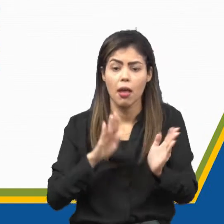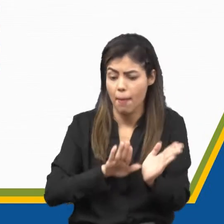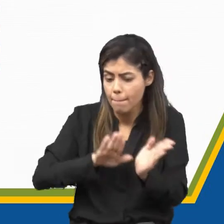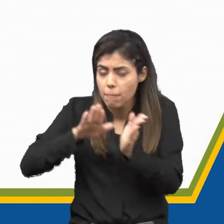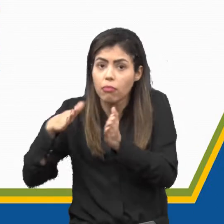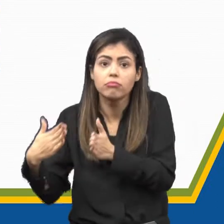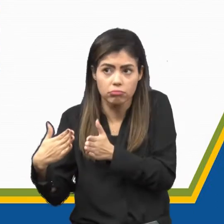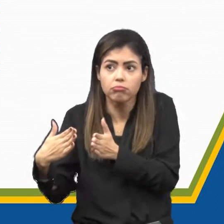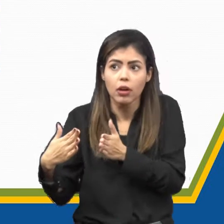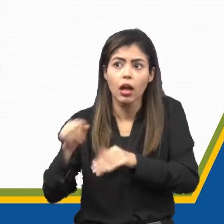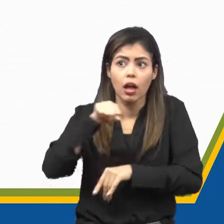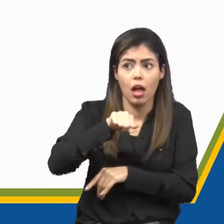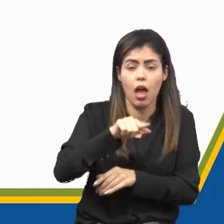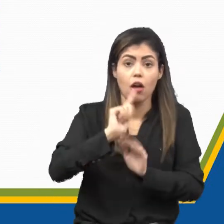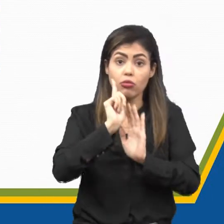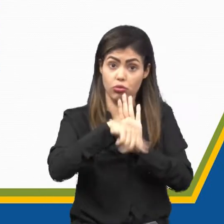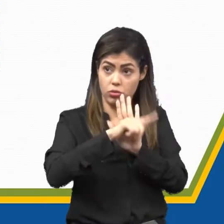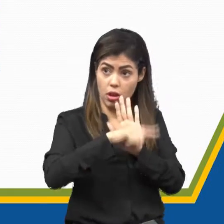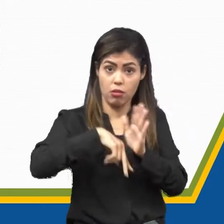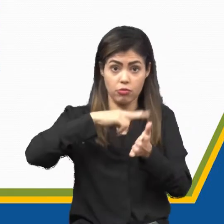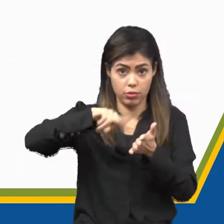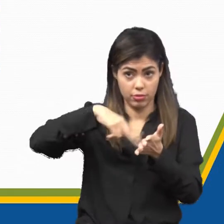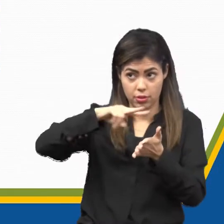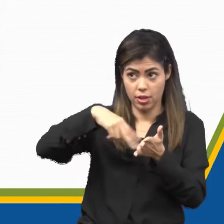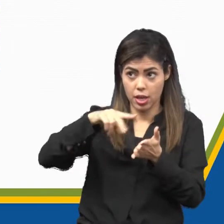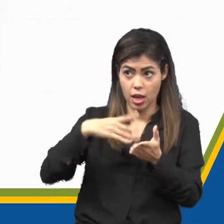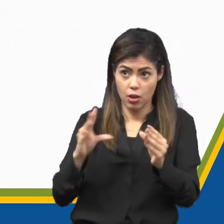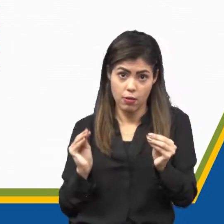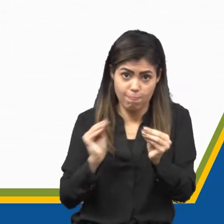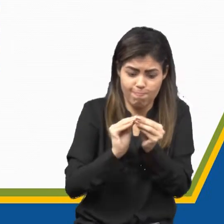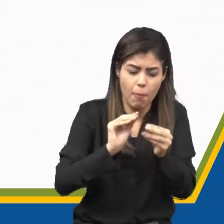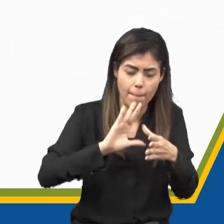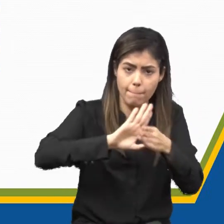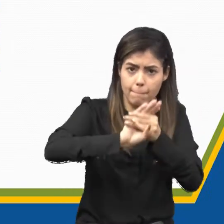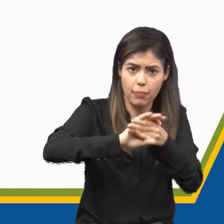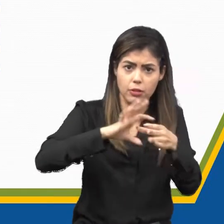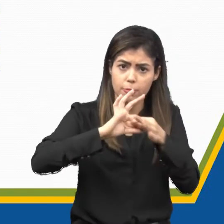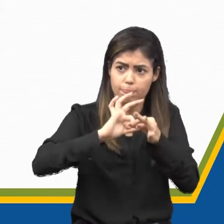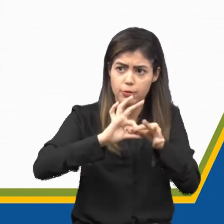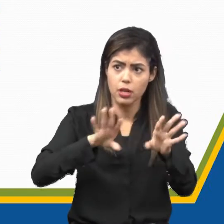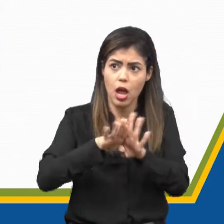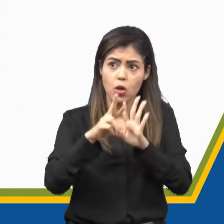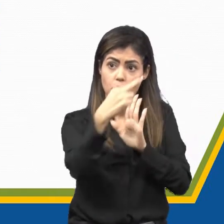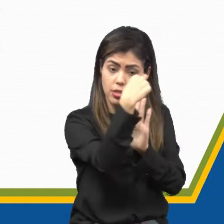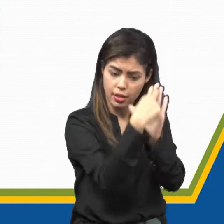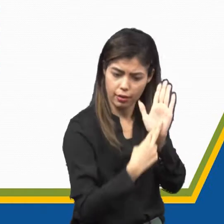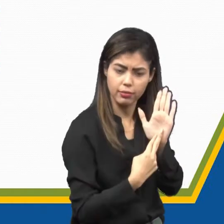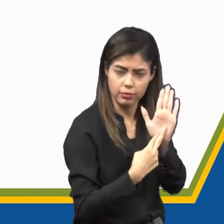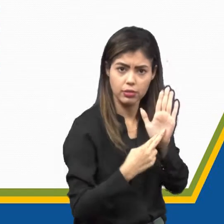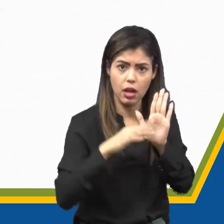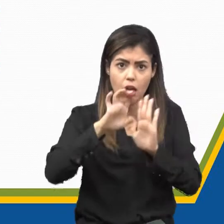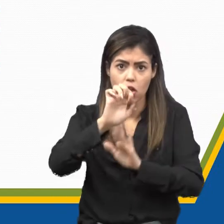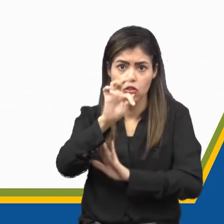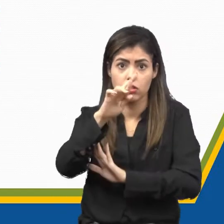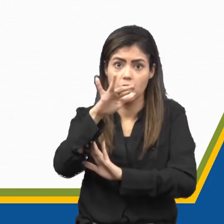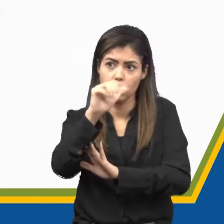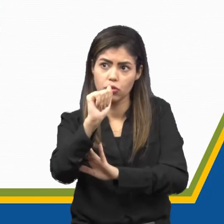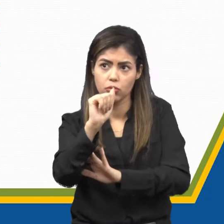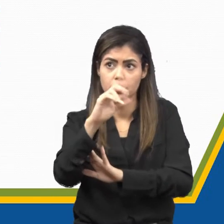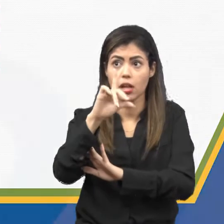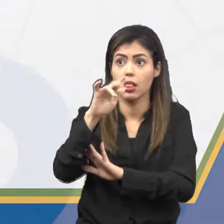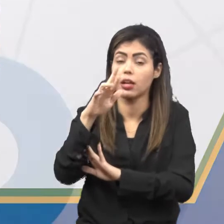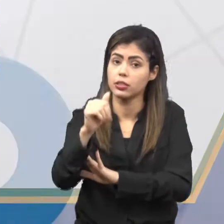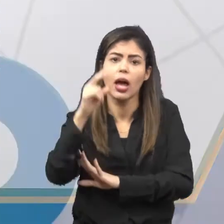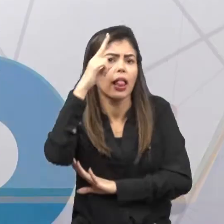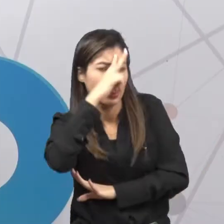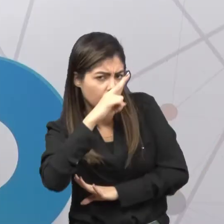parte, pelo fato deste gênero de dança não se prender aos padrões estéticos clássicos.